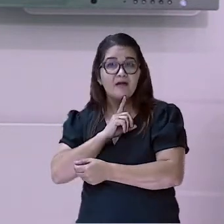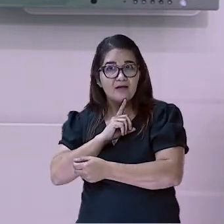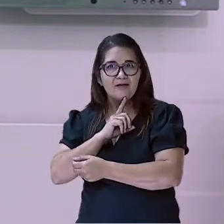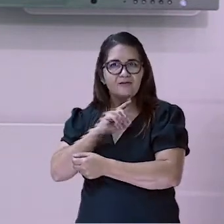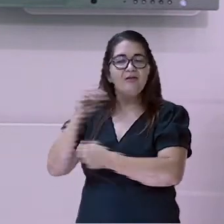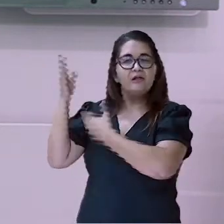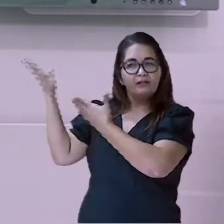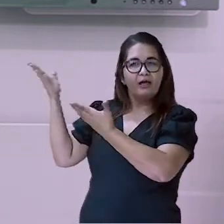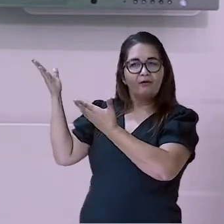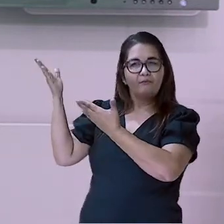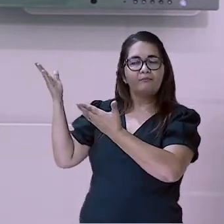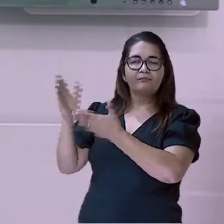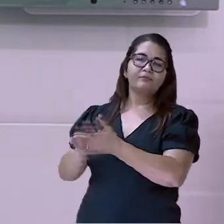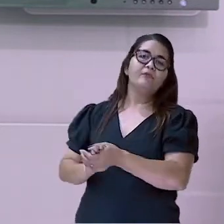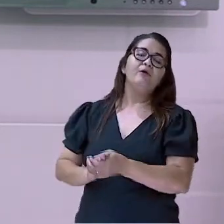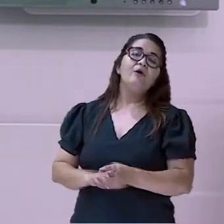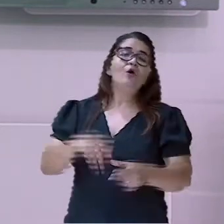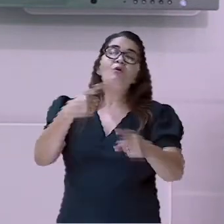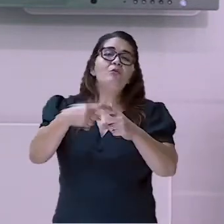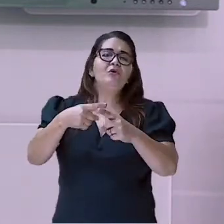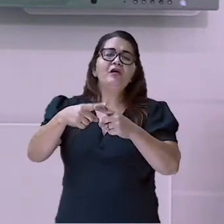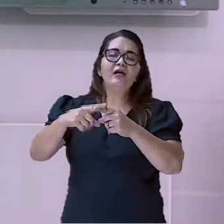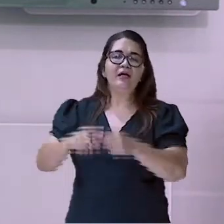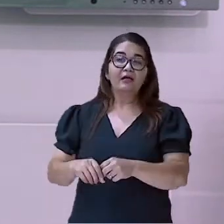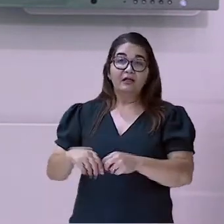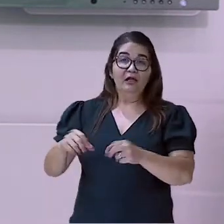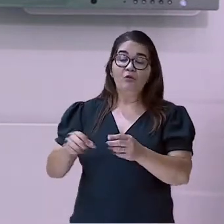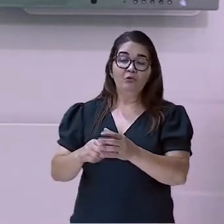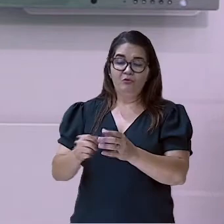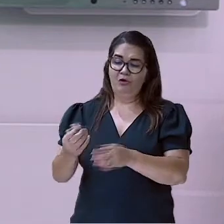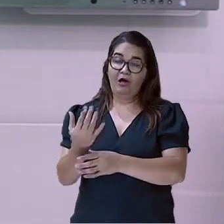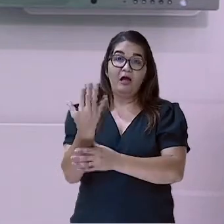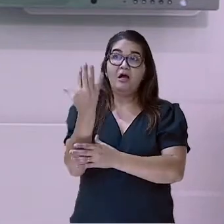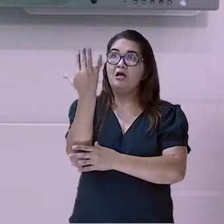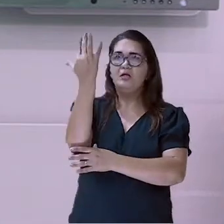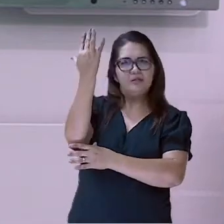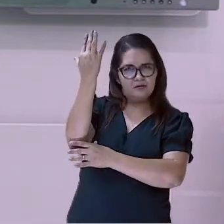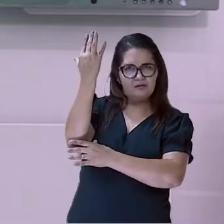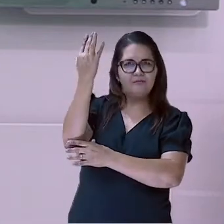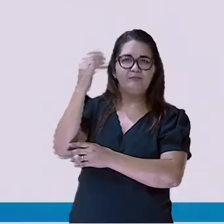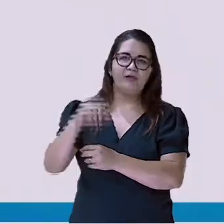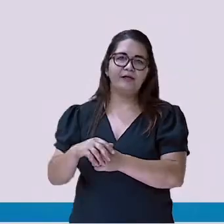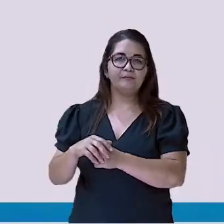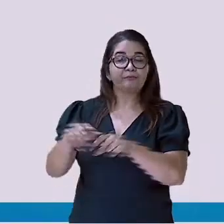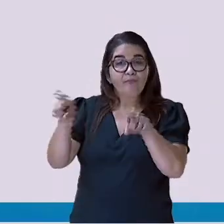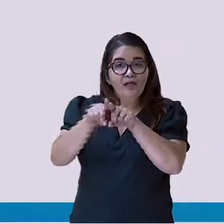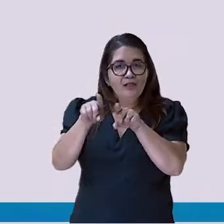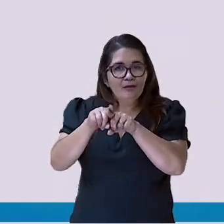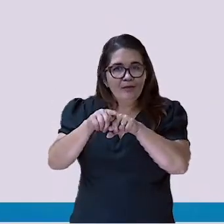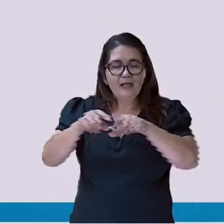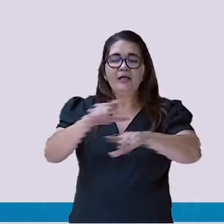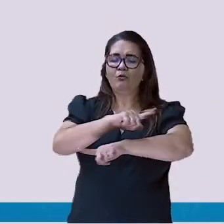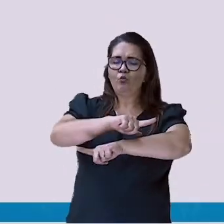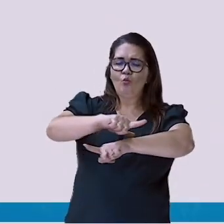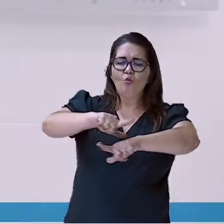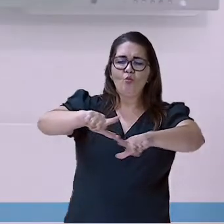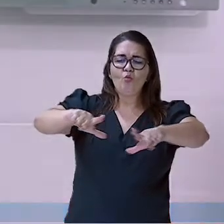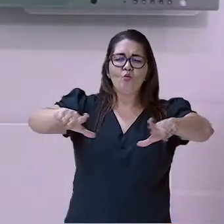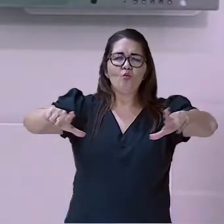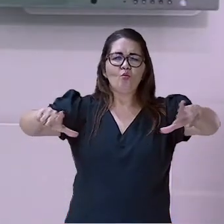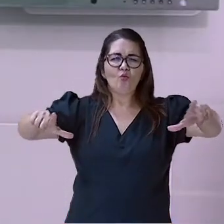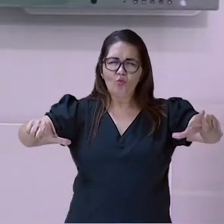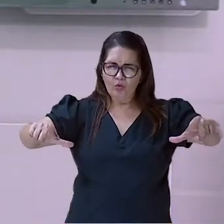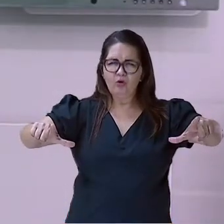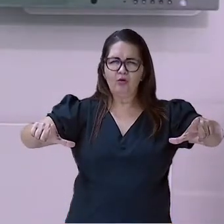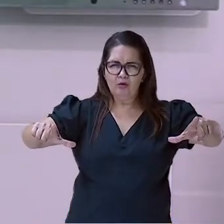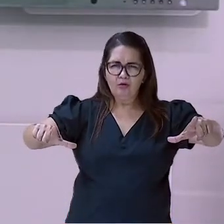de rasteiras de pequeno porte. E aí, olha só, os campos ou pradarias. A gente tem no Brasil também,